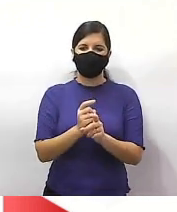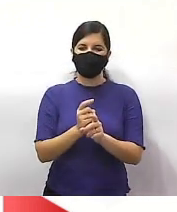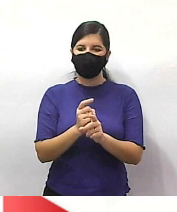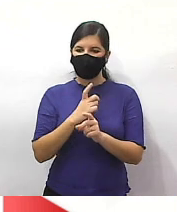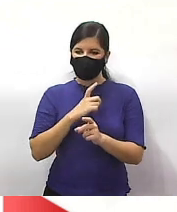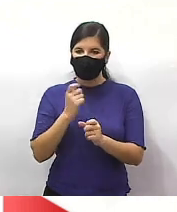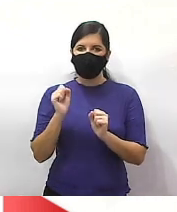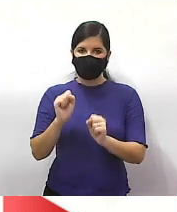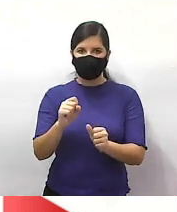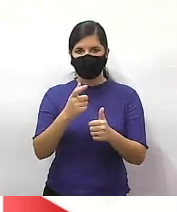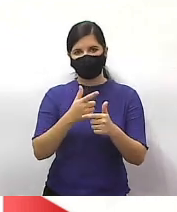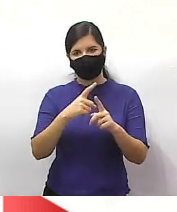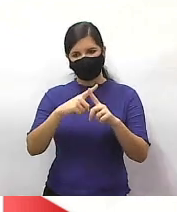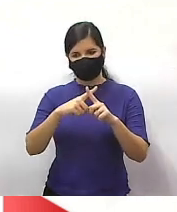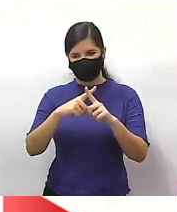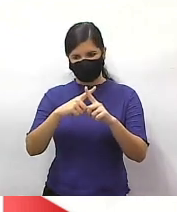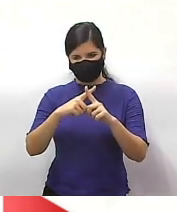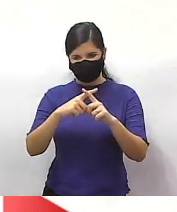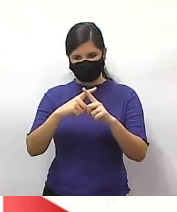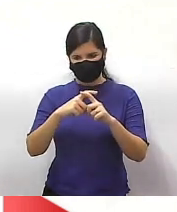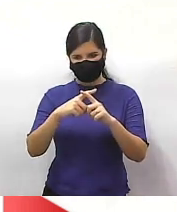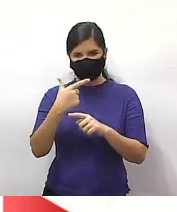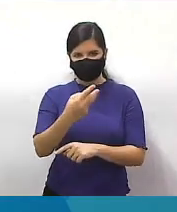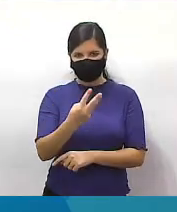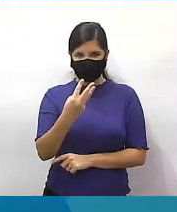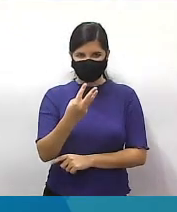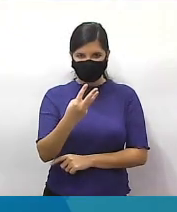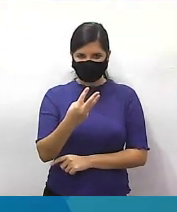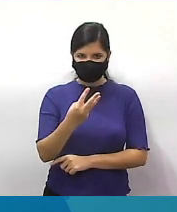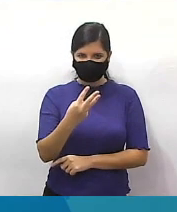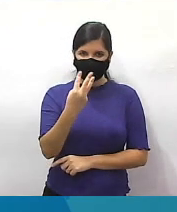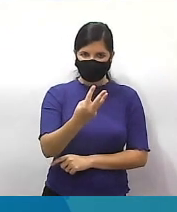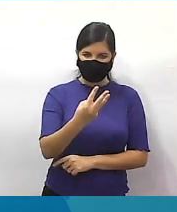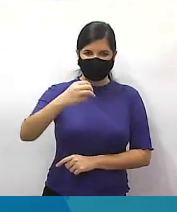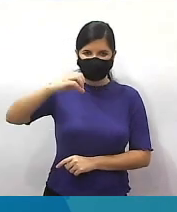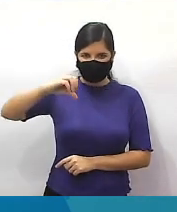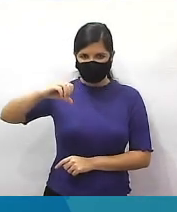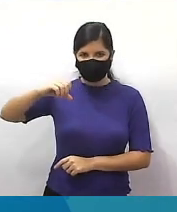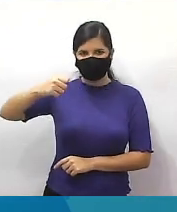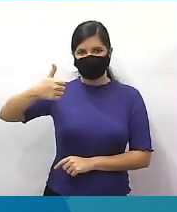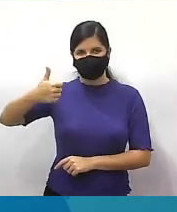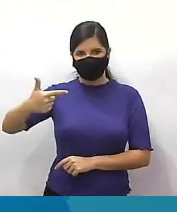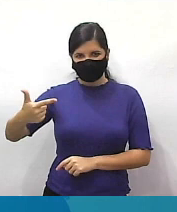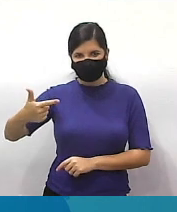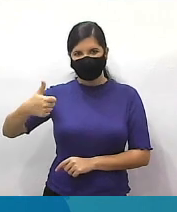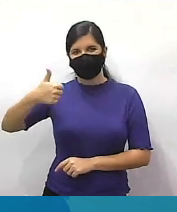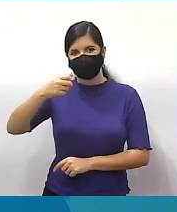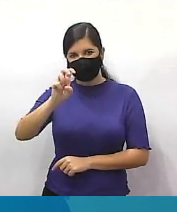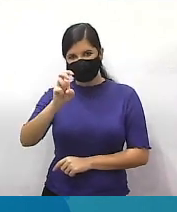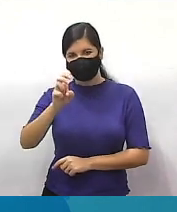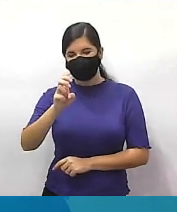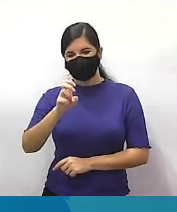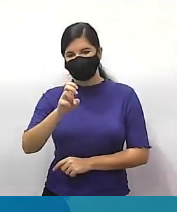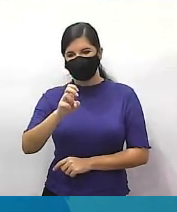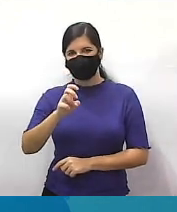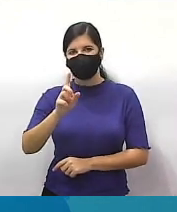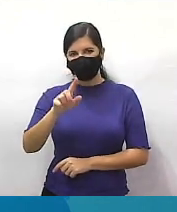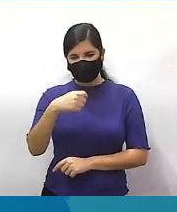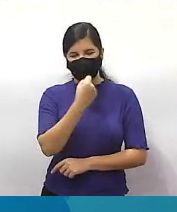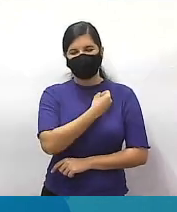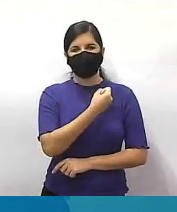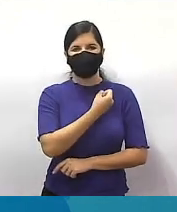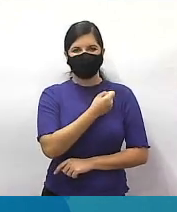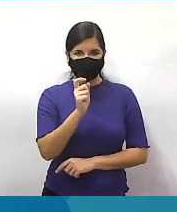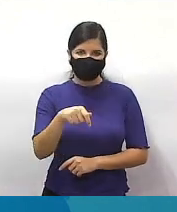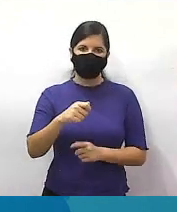que ele seja múltiplo de 3? Lembra? 3, 9, 12, 15. Então, esses valores é